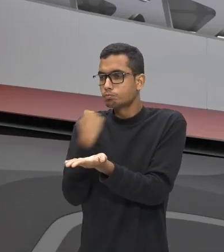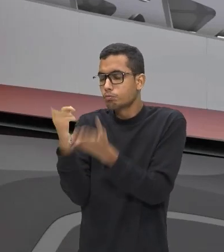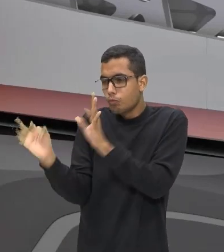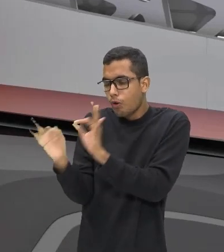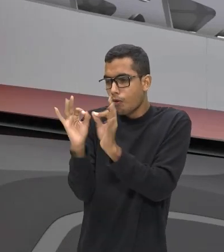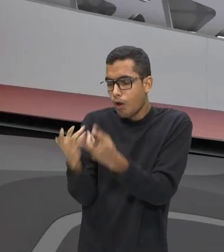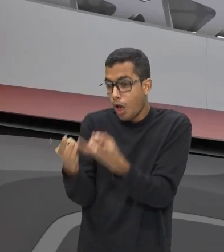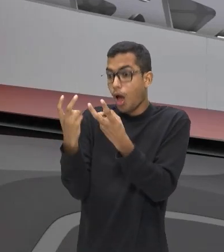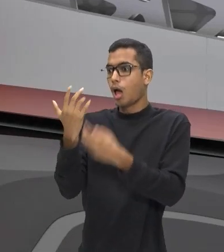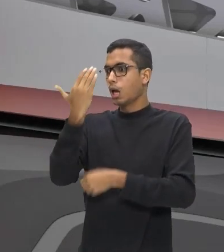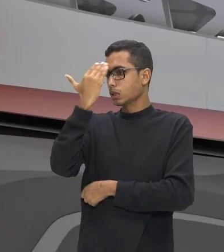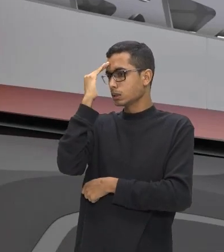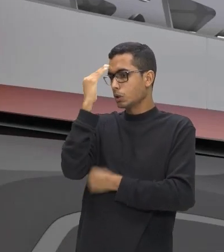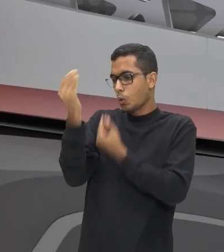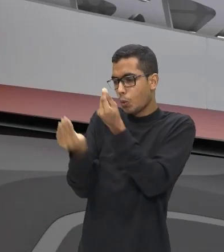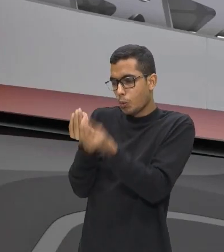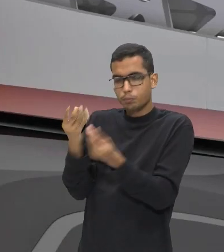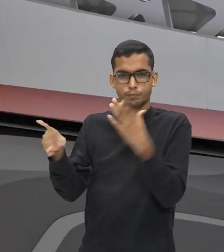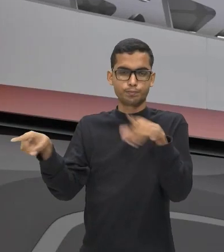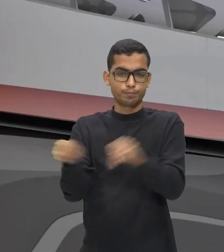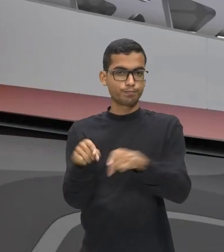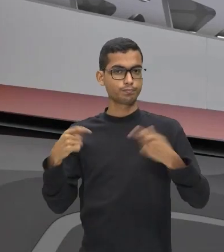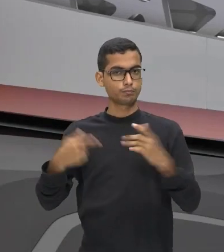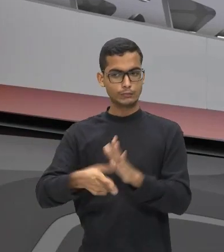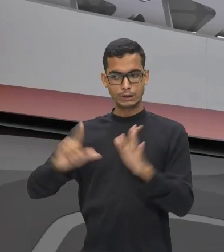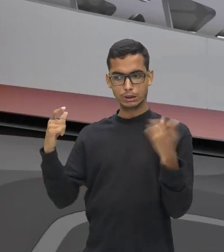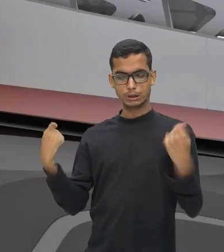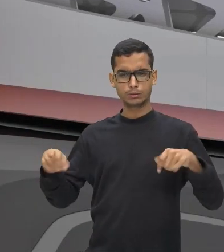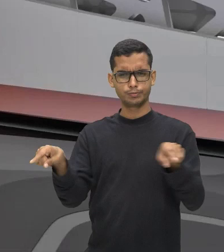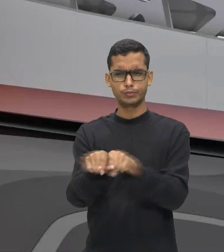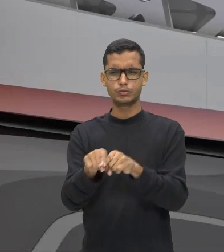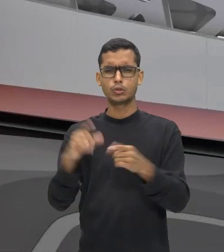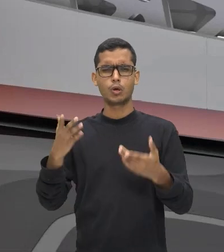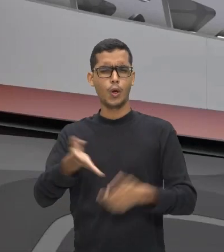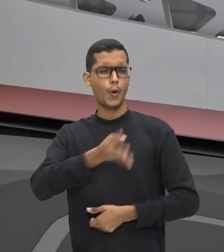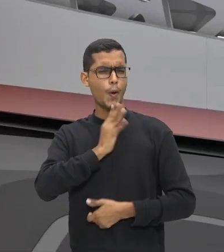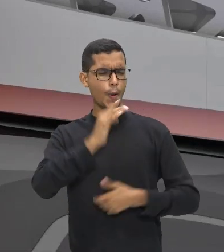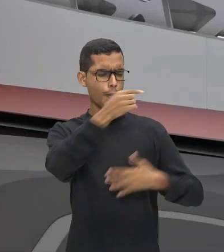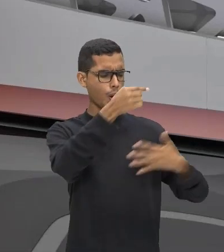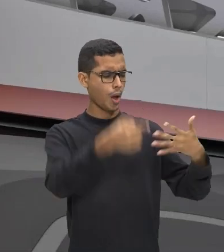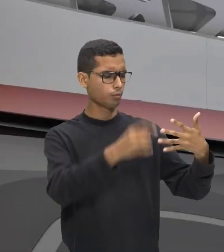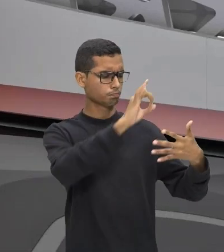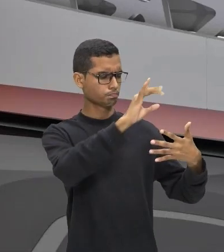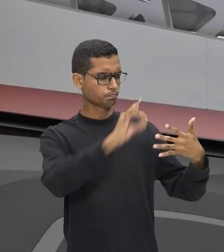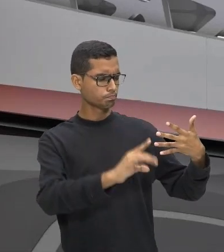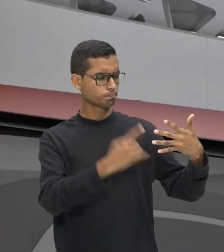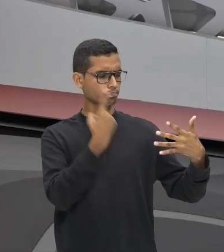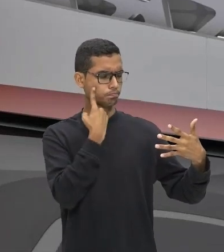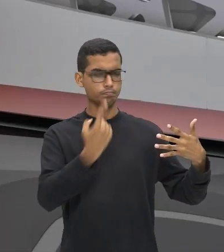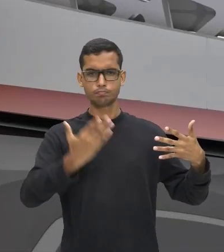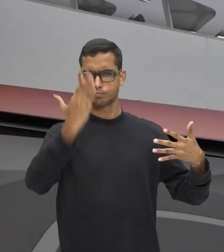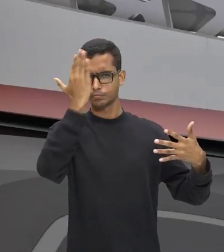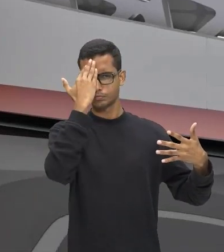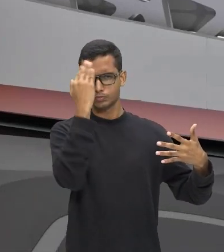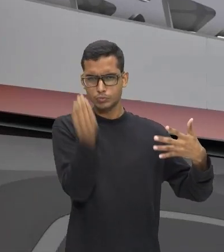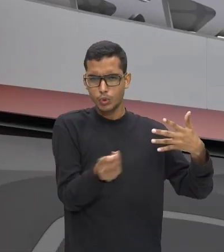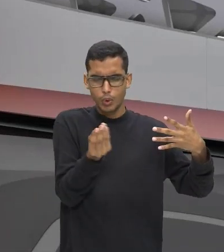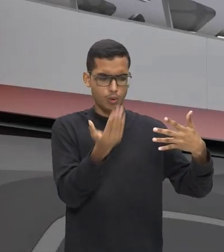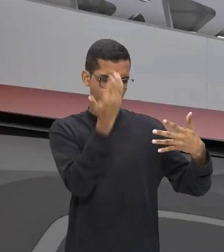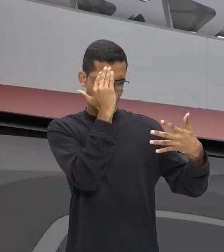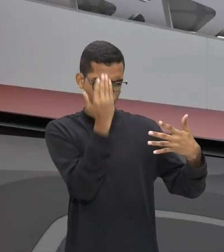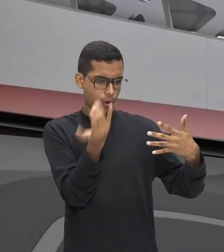mapa. Então, também é necessário a gente conhecer cada item que tem ali presente para a gente conseguir compreender